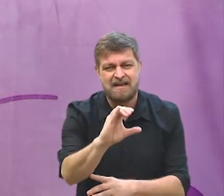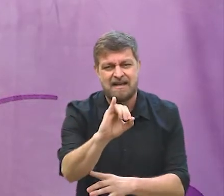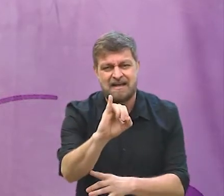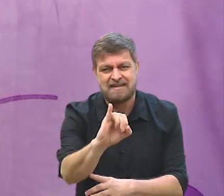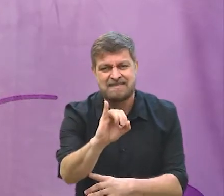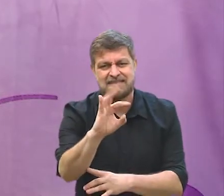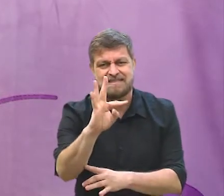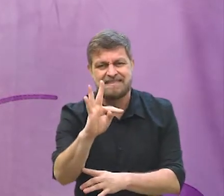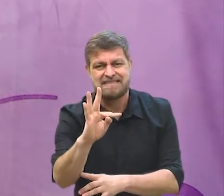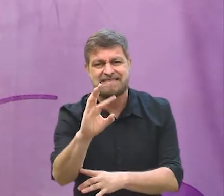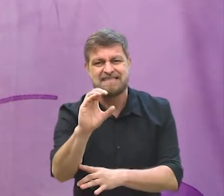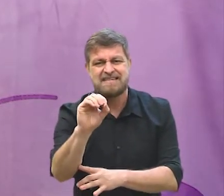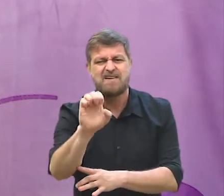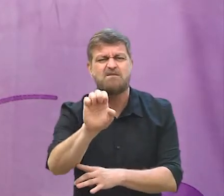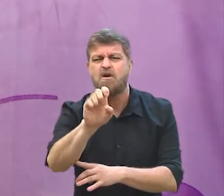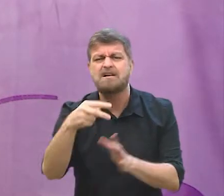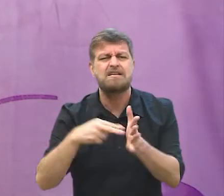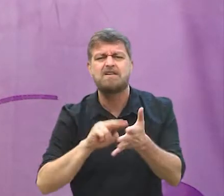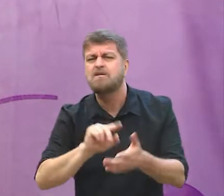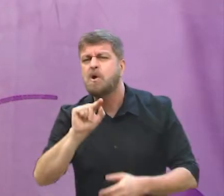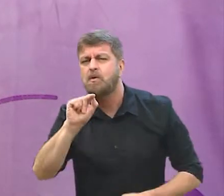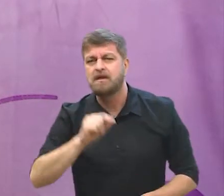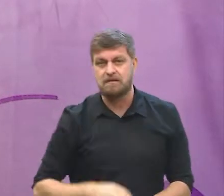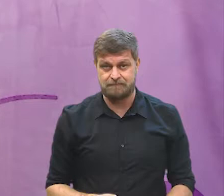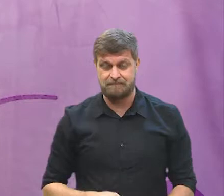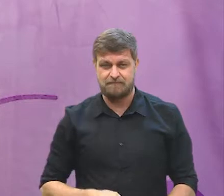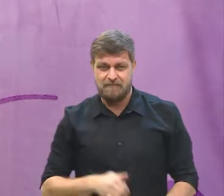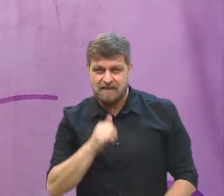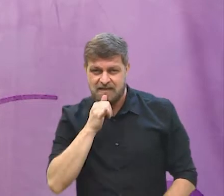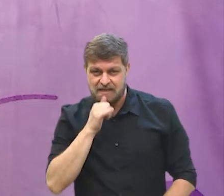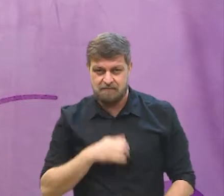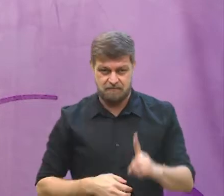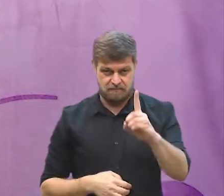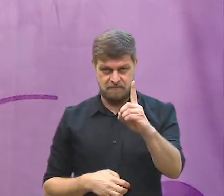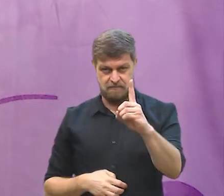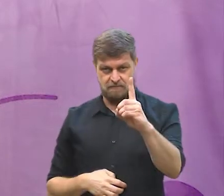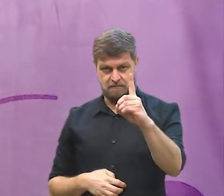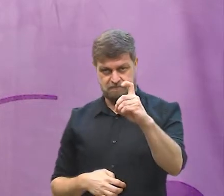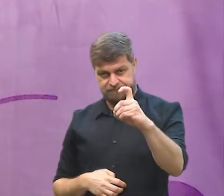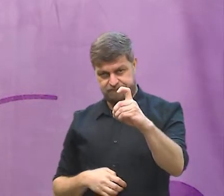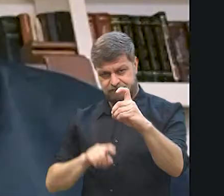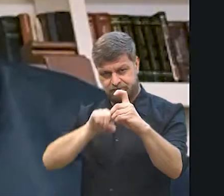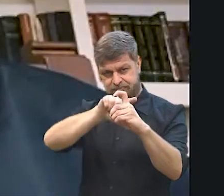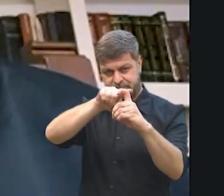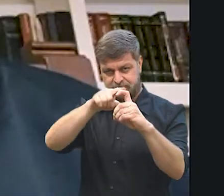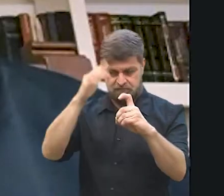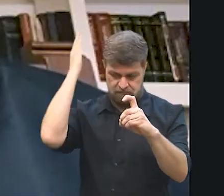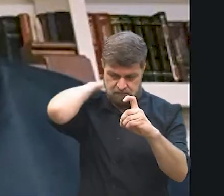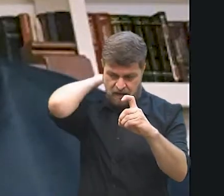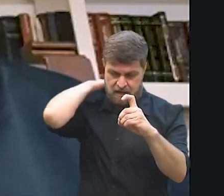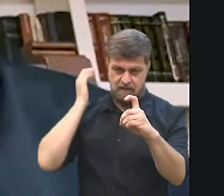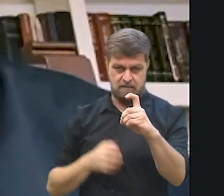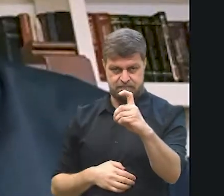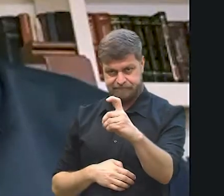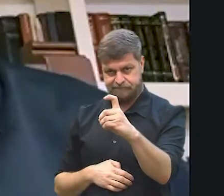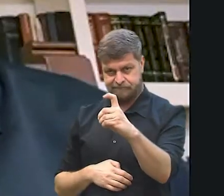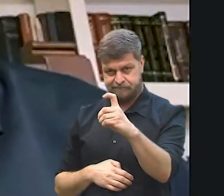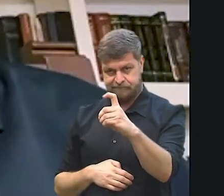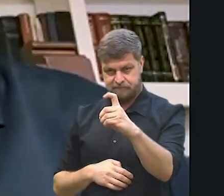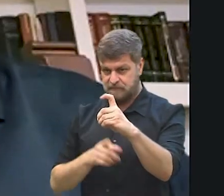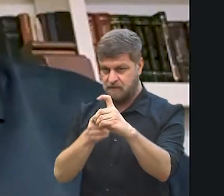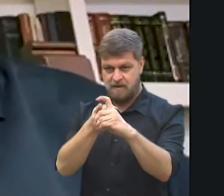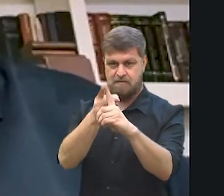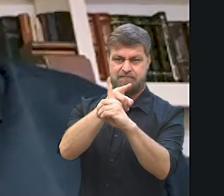direitinho. O que seria a cifose? A cifose seria o famoso corcunda. falando em termos vulgares.